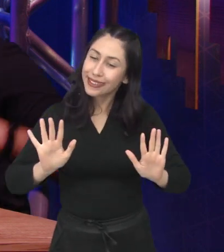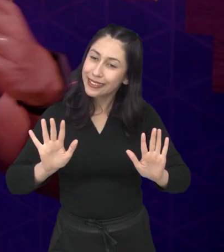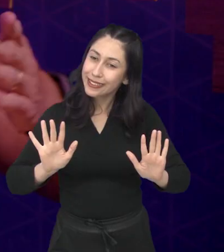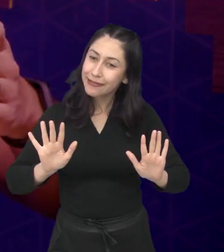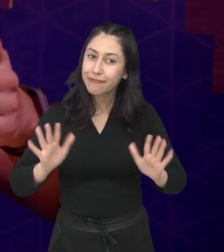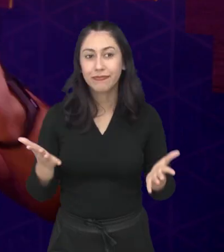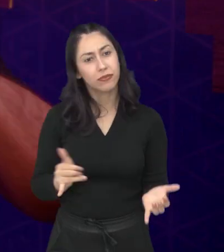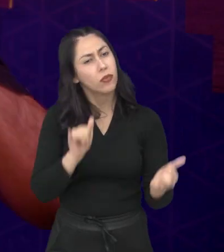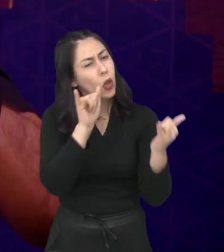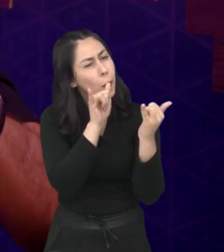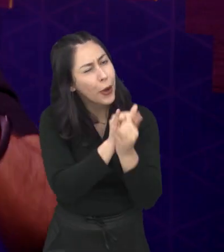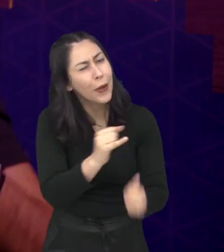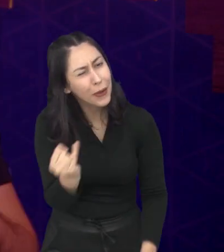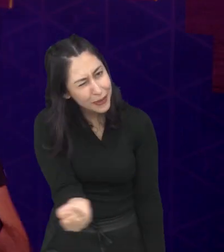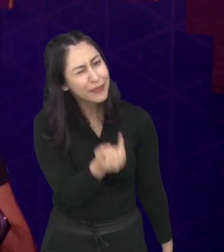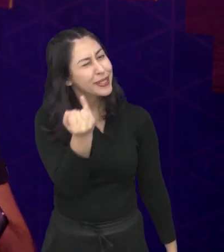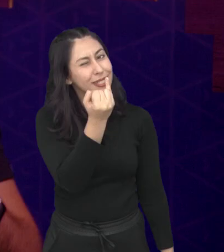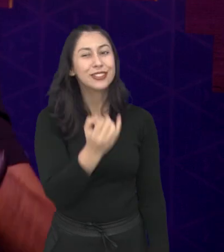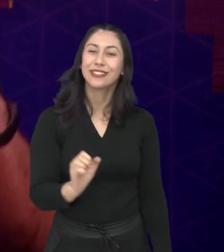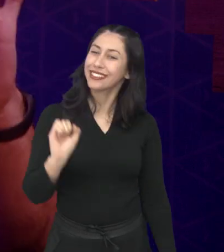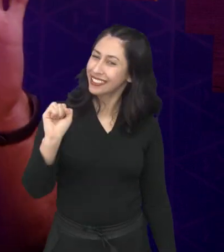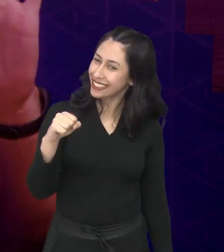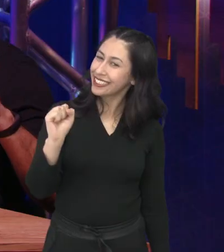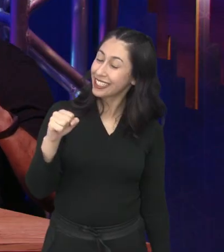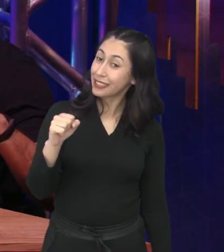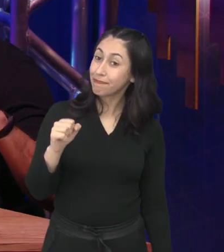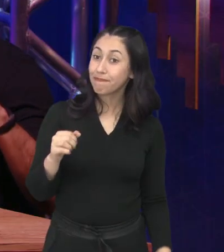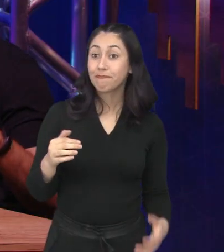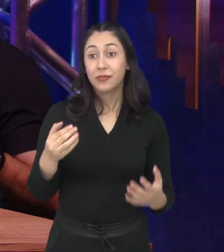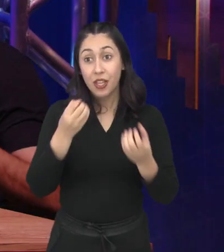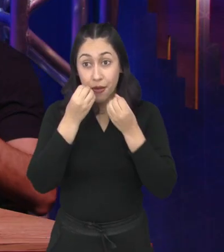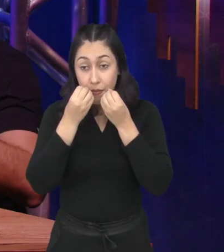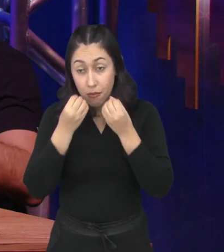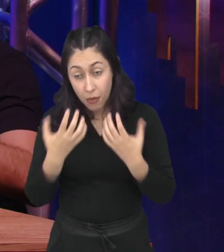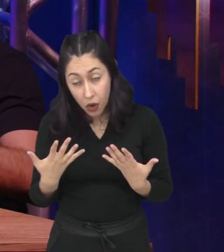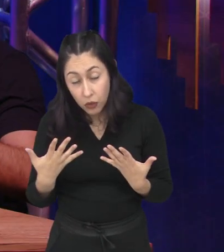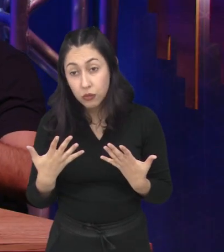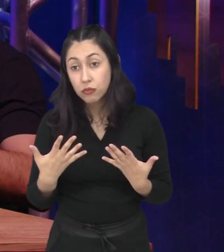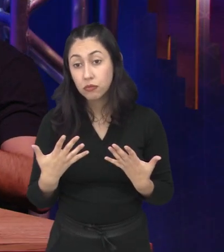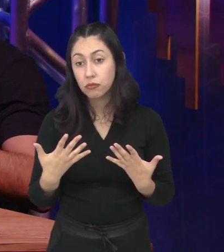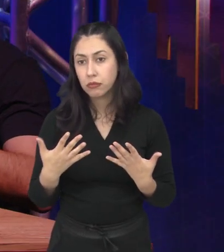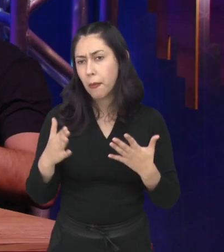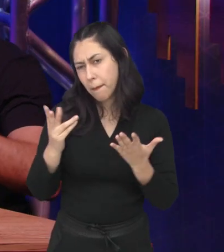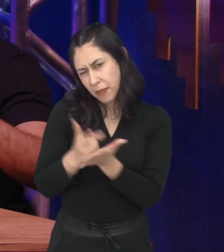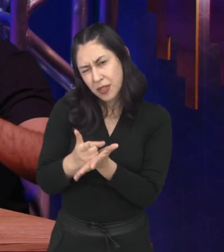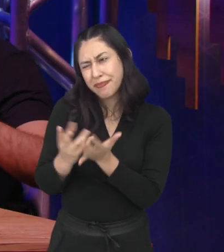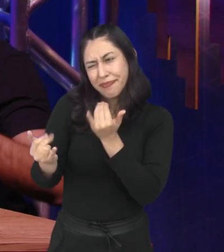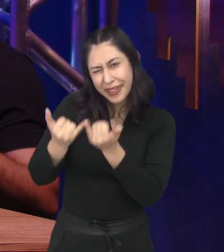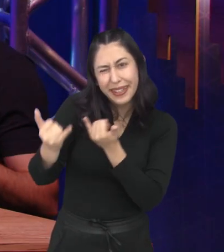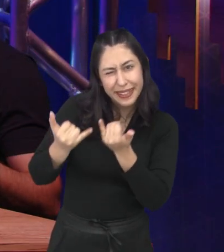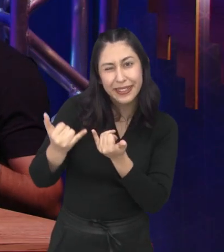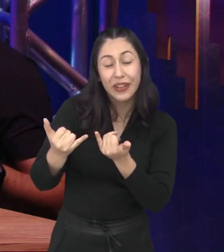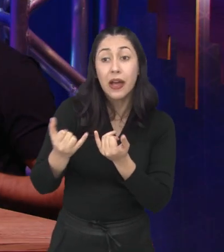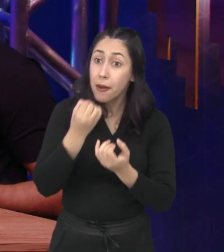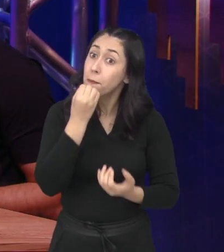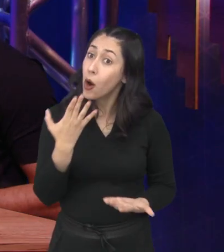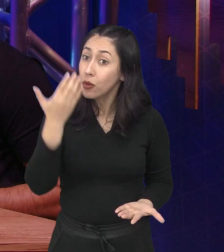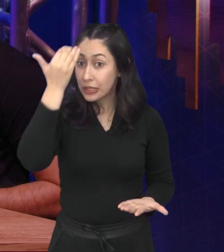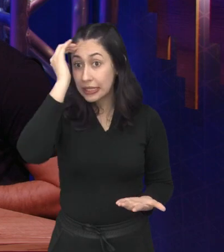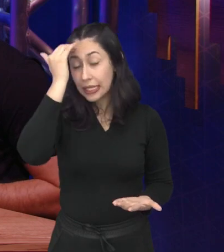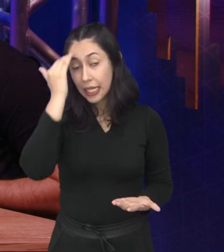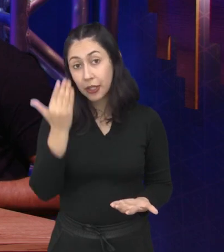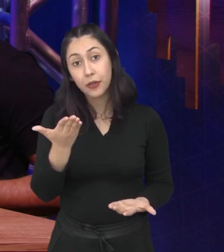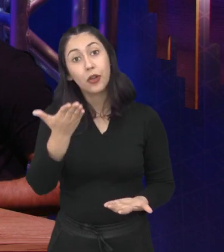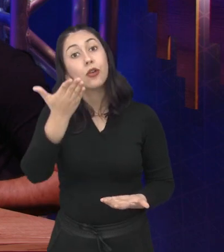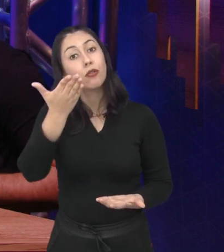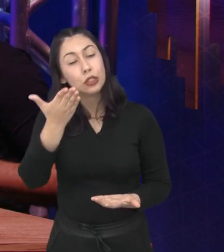passado, mas... O perdão é muito importante. Exatamente. E é bom a gente... Brincadeiras à parte, a gente saber disso,